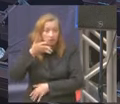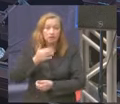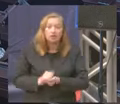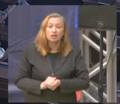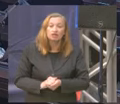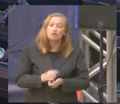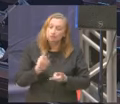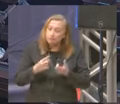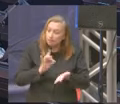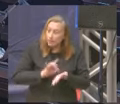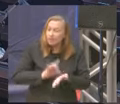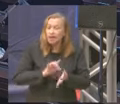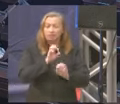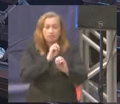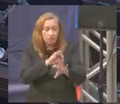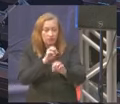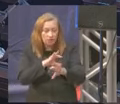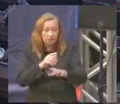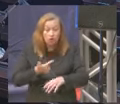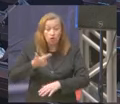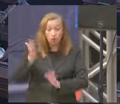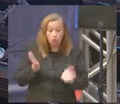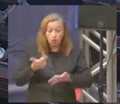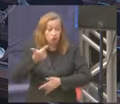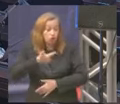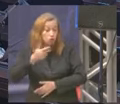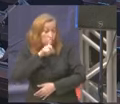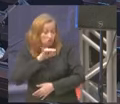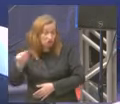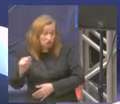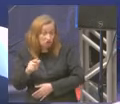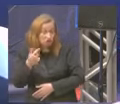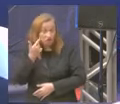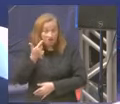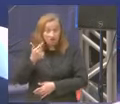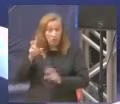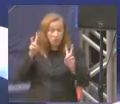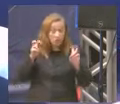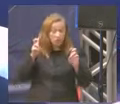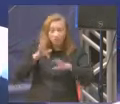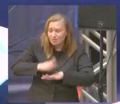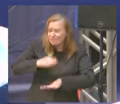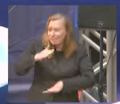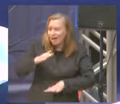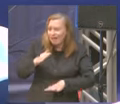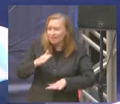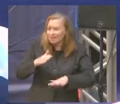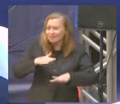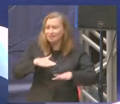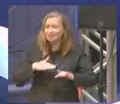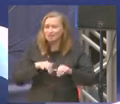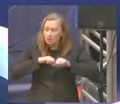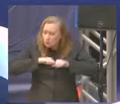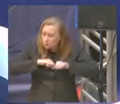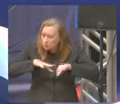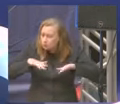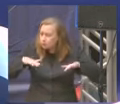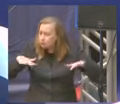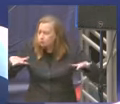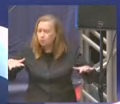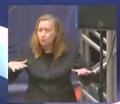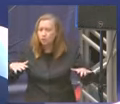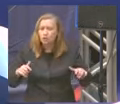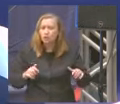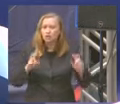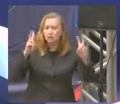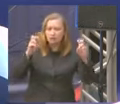pela educação. E hoje, no segundo dia, a gente está vendo que o assunto que mais permeia todas as temáticas passam